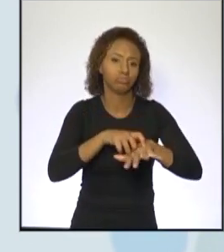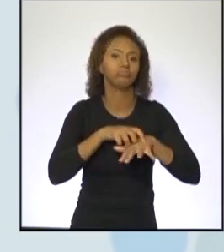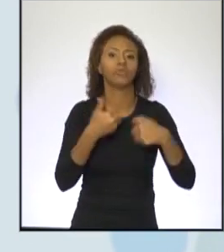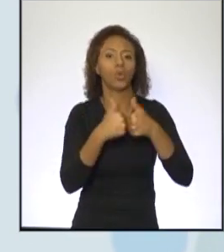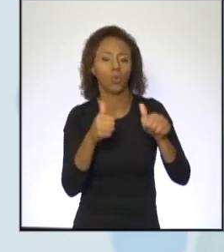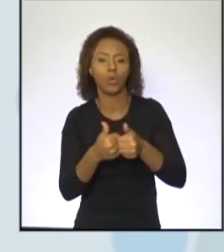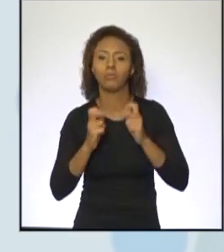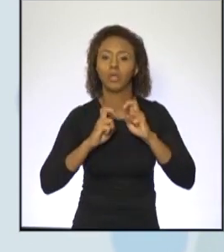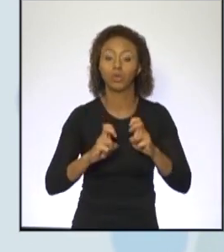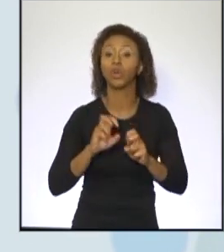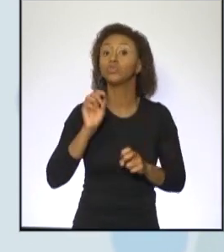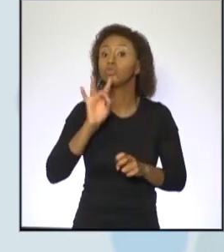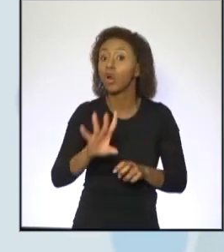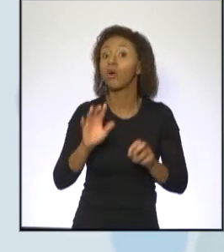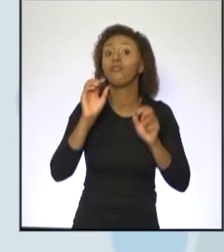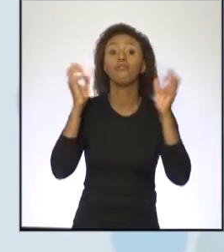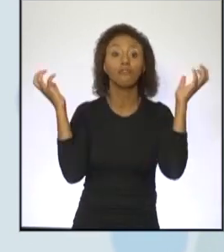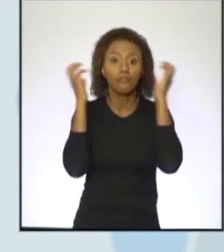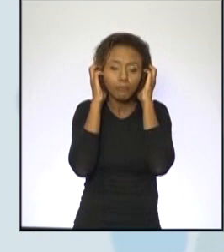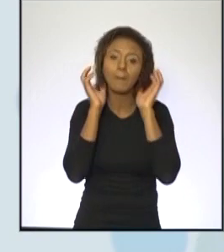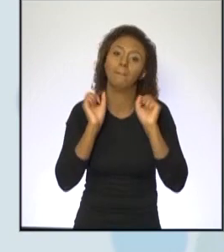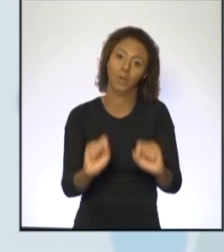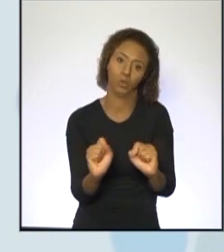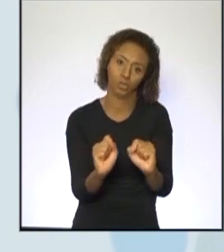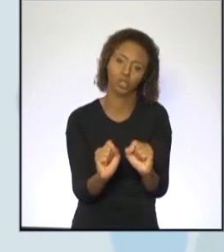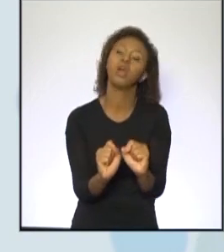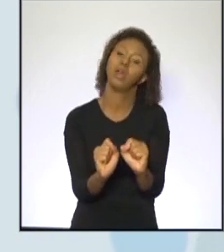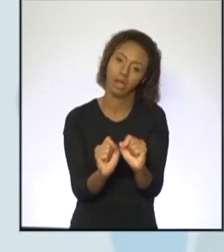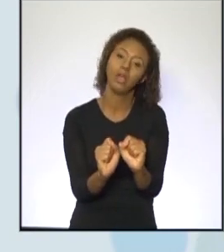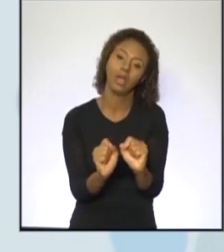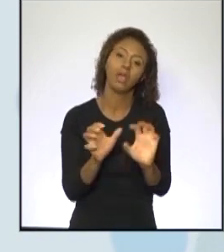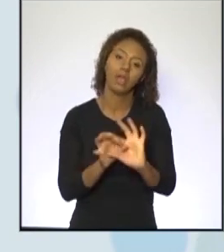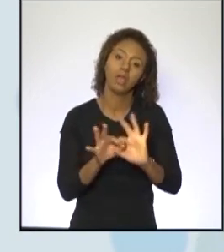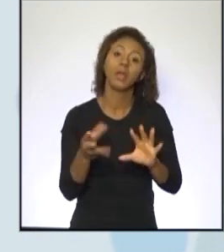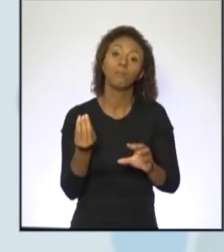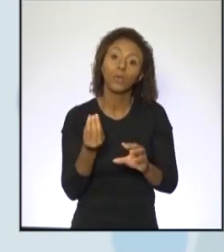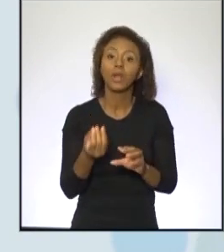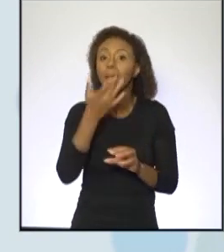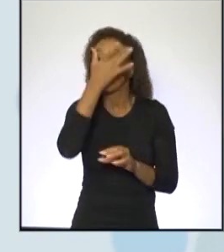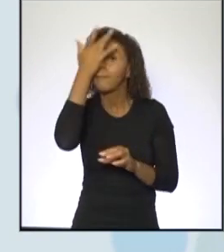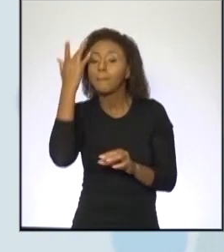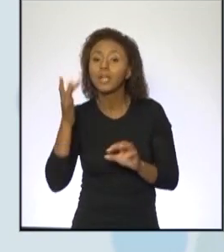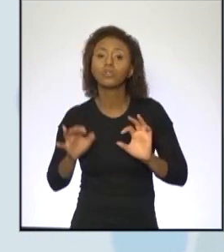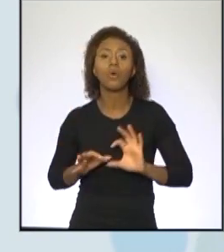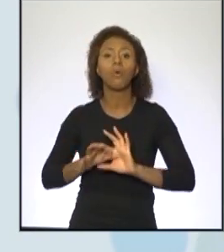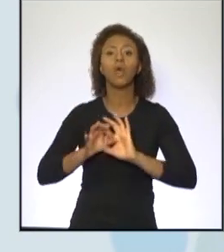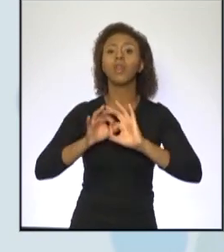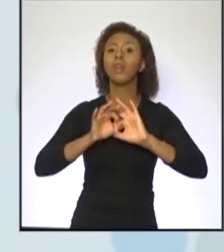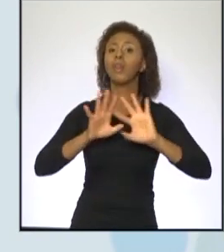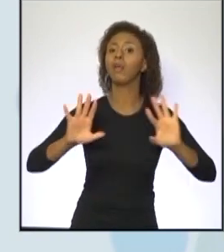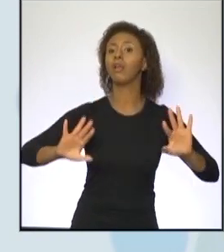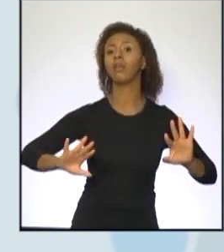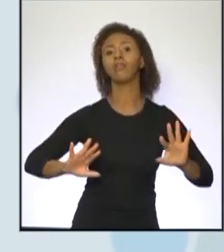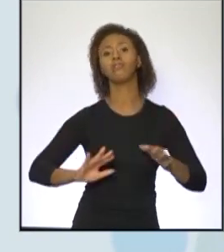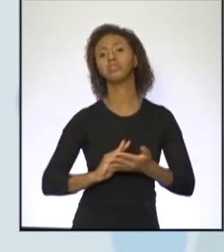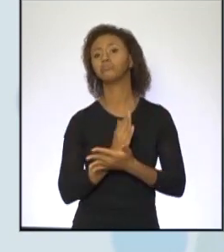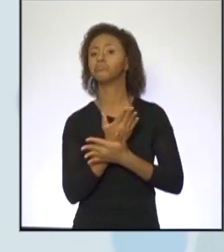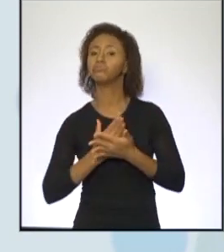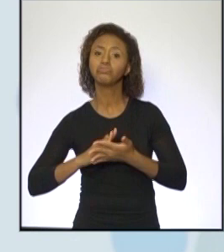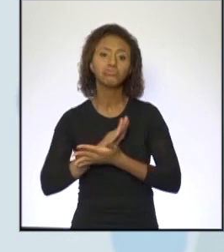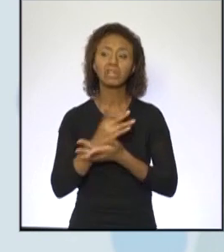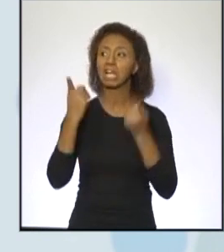ser usados com fones de ouvido, a fim de preservar o conforto dos usuários, evitando, assim, a